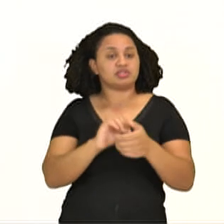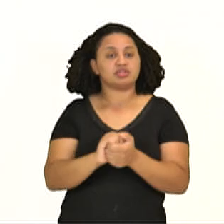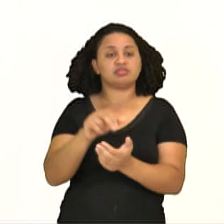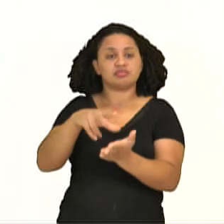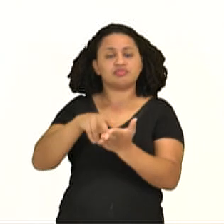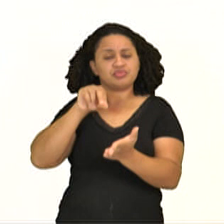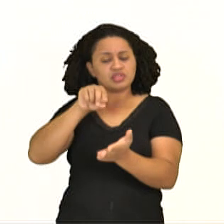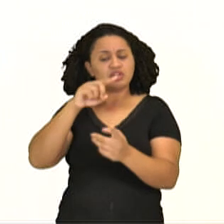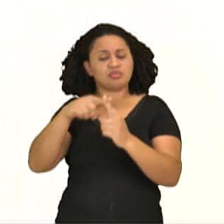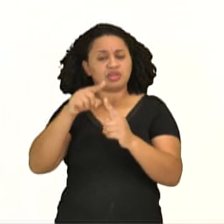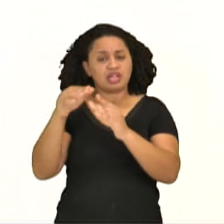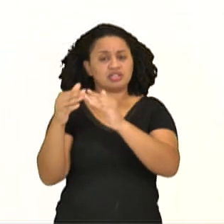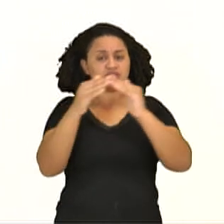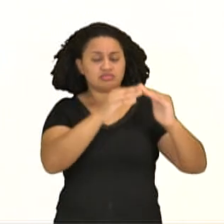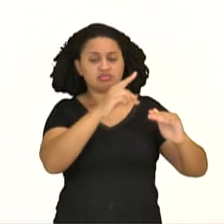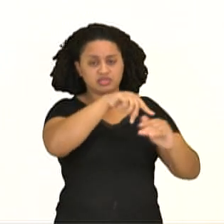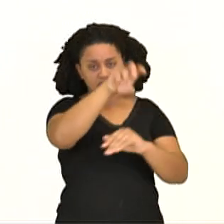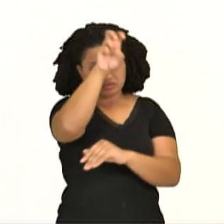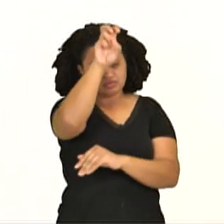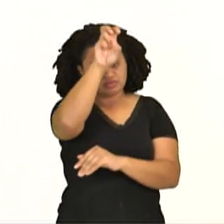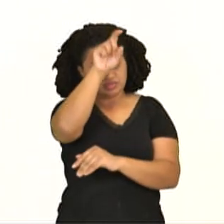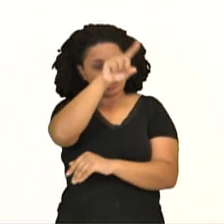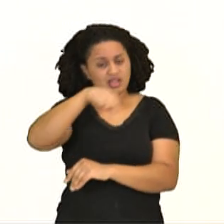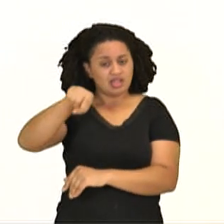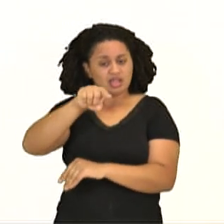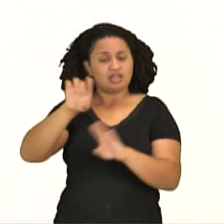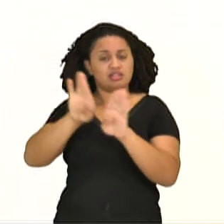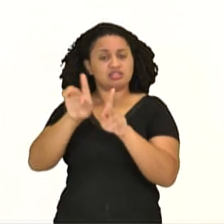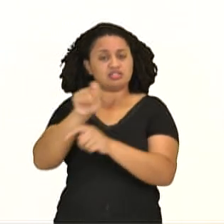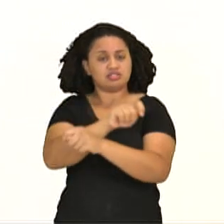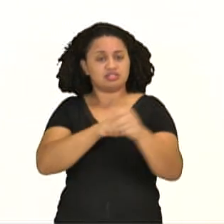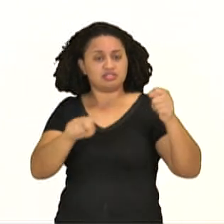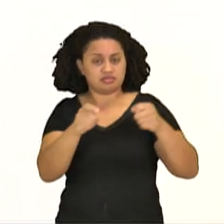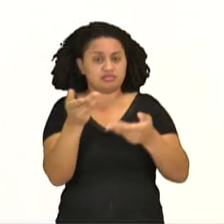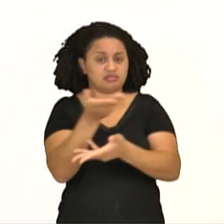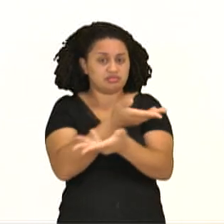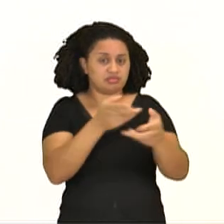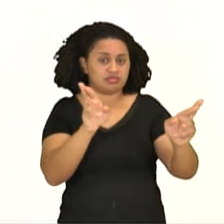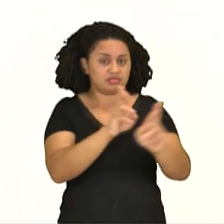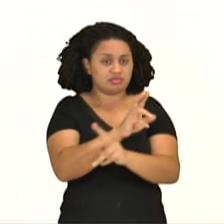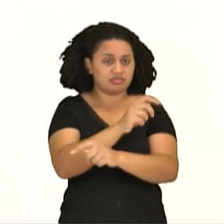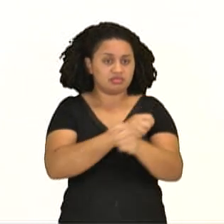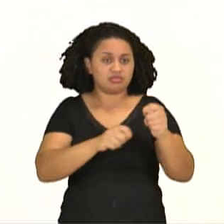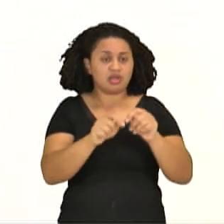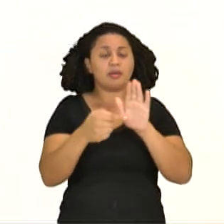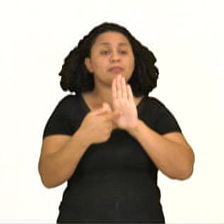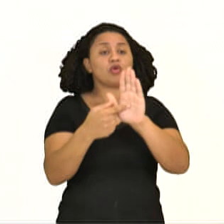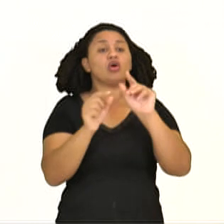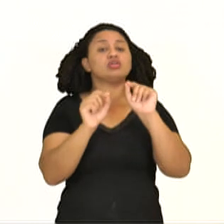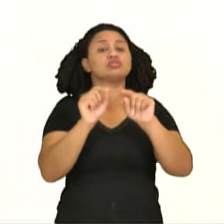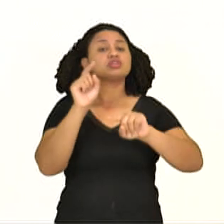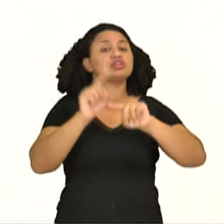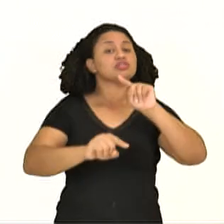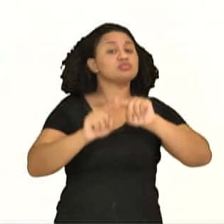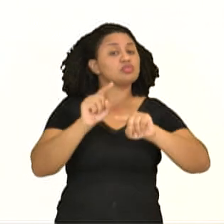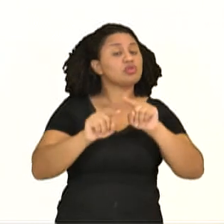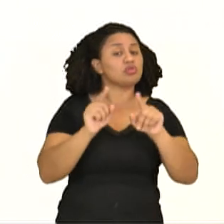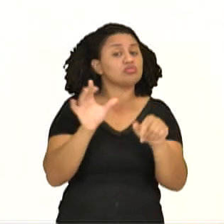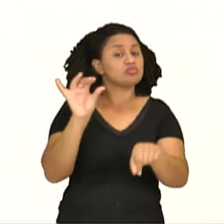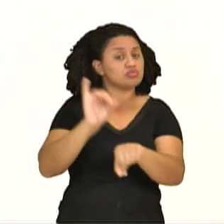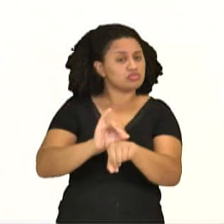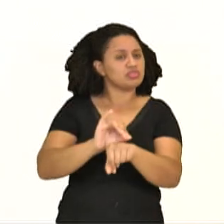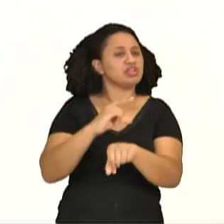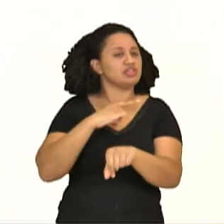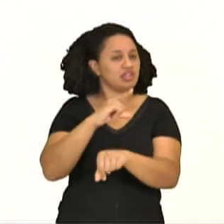por serem vizinhos do Império Egípcio, também comercializavam com eles. Aponte quais são esses produtos. E aliás, tem um que é